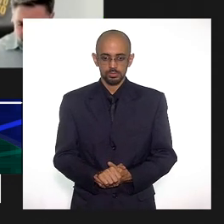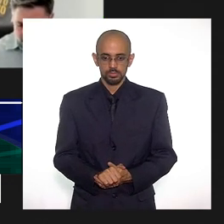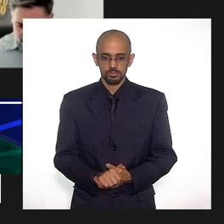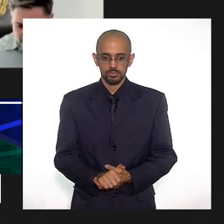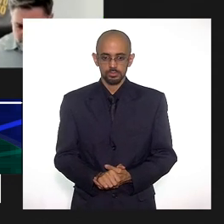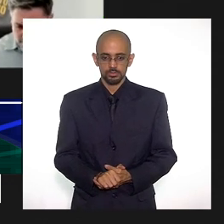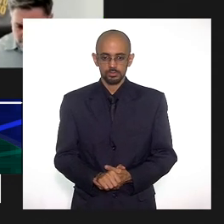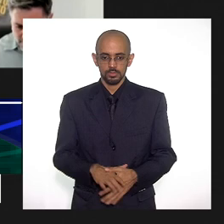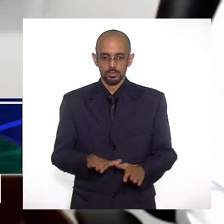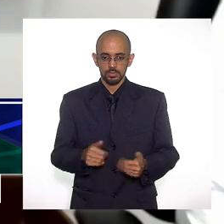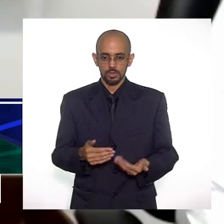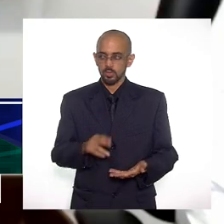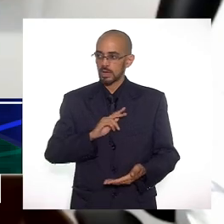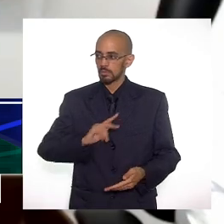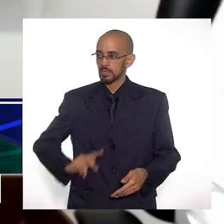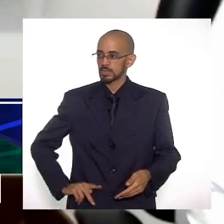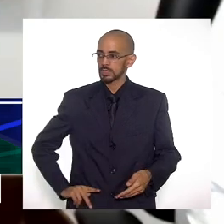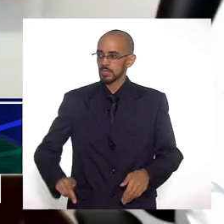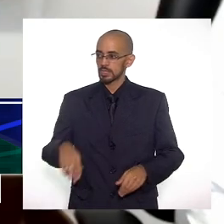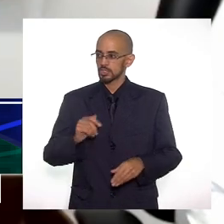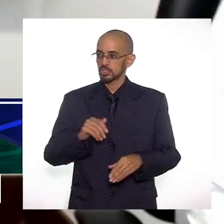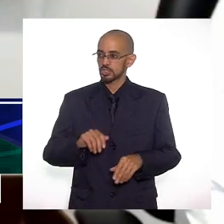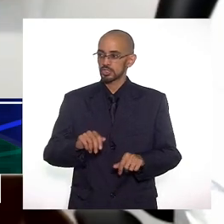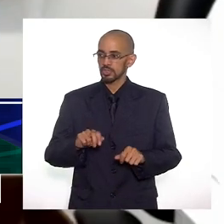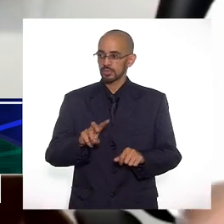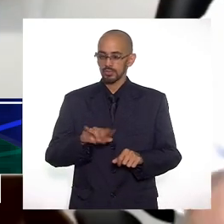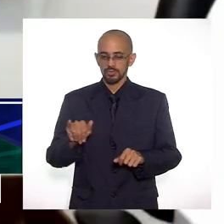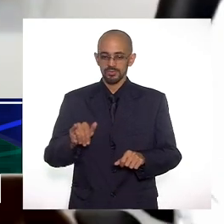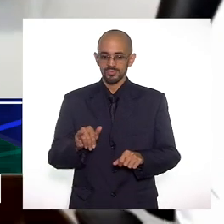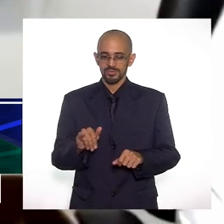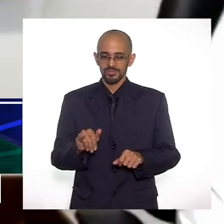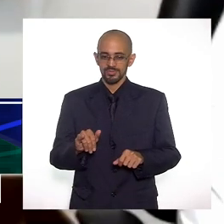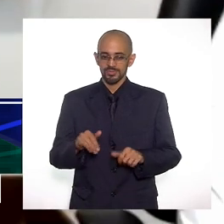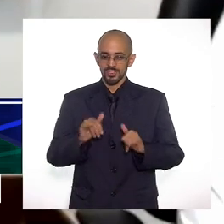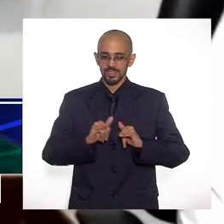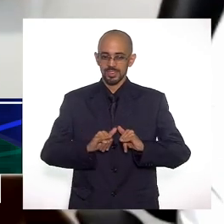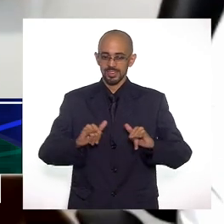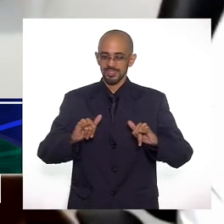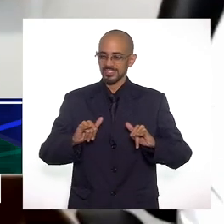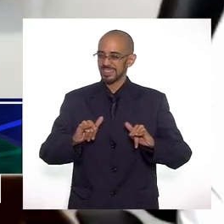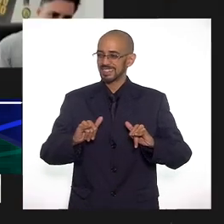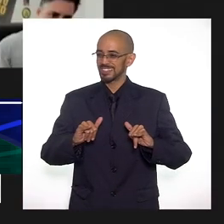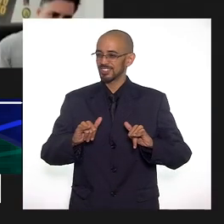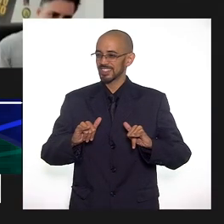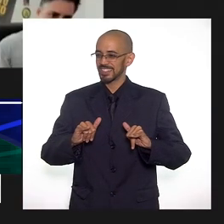Então, a presidência vai proclamar o... Votou agora.